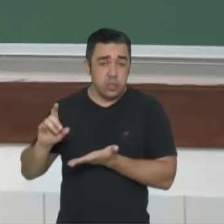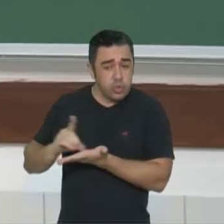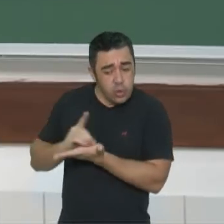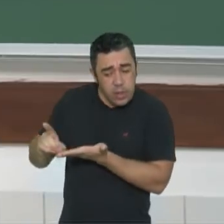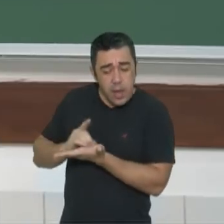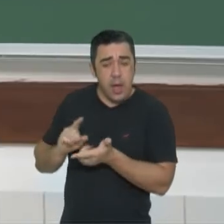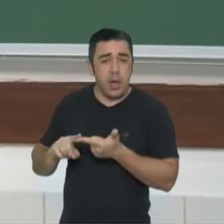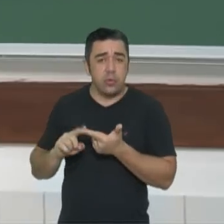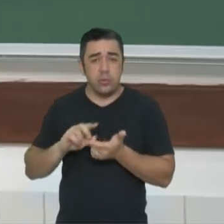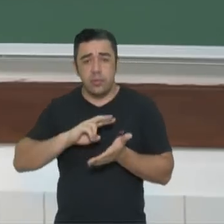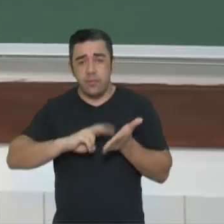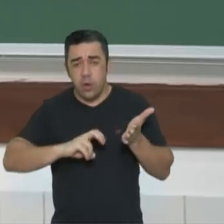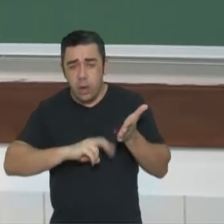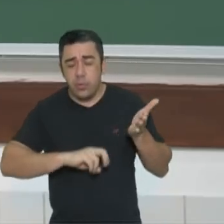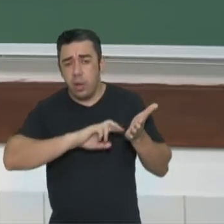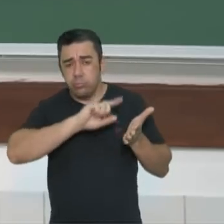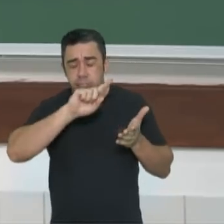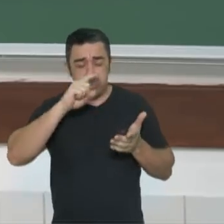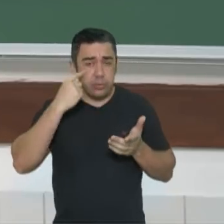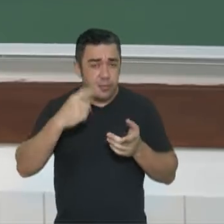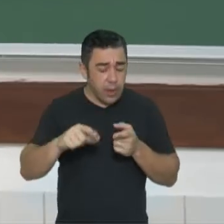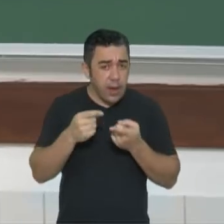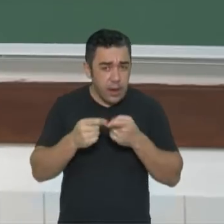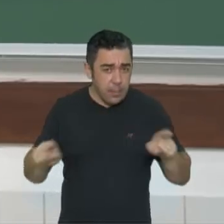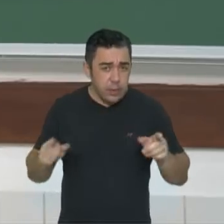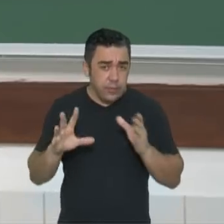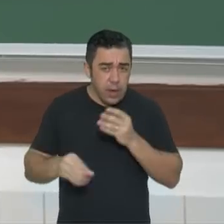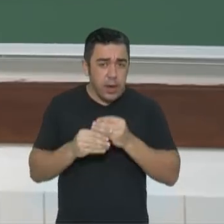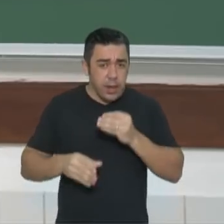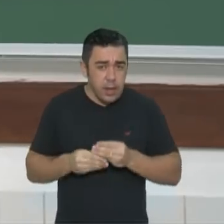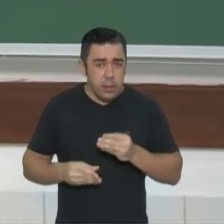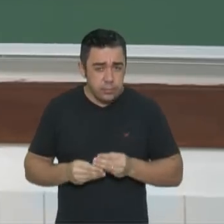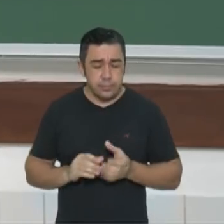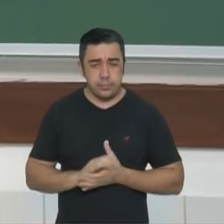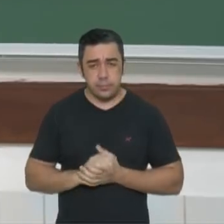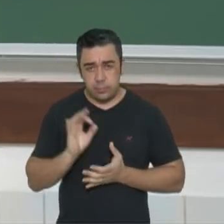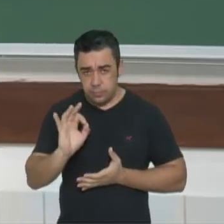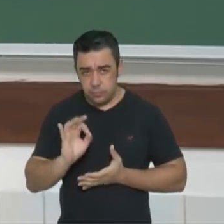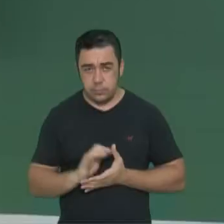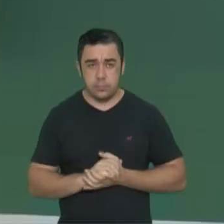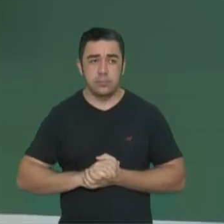vocábulos e a gramática como todo vai observar isso e vai agregar, certo?